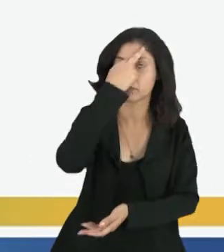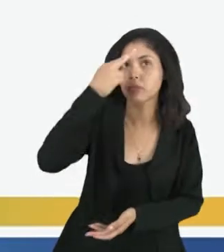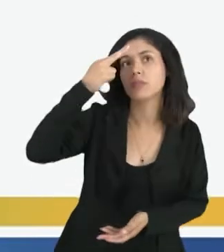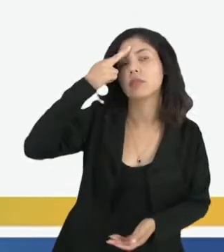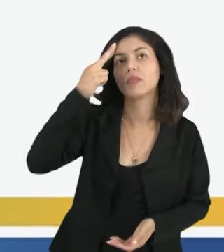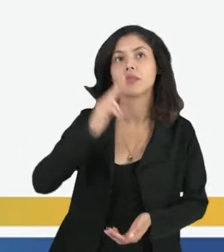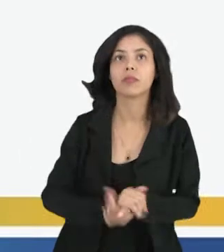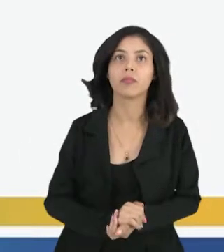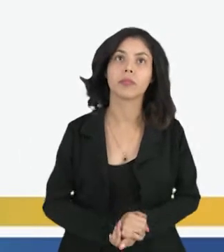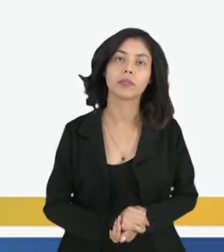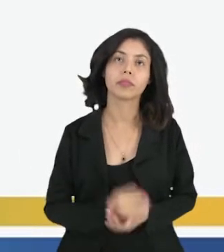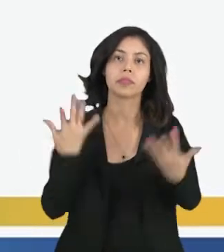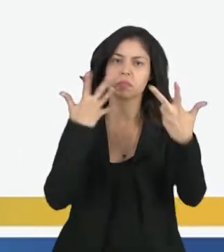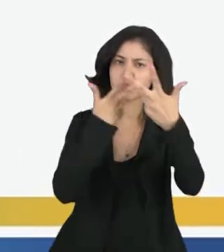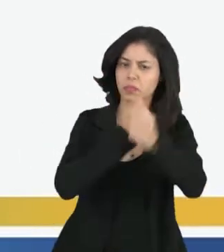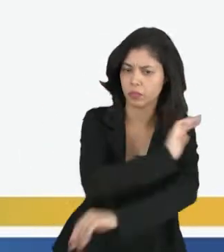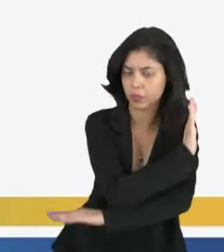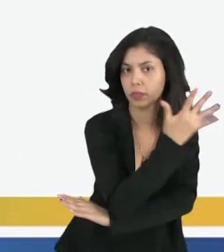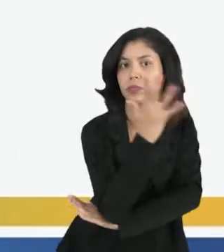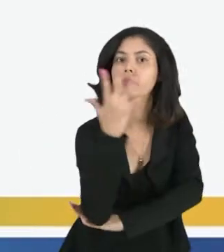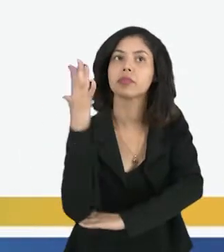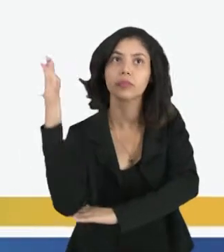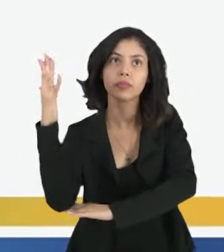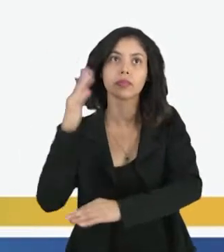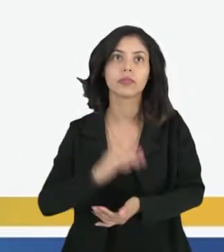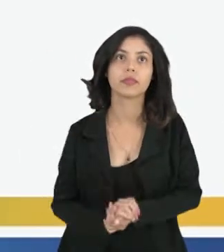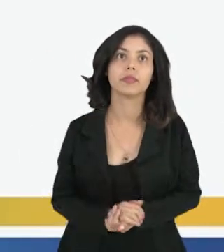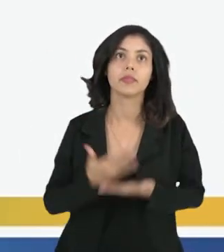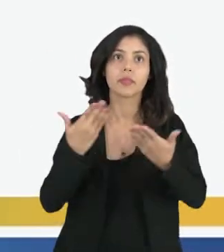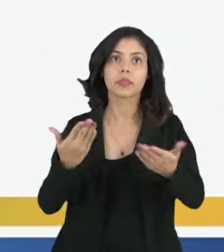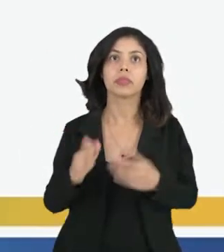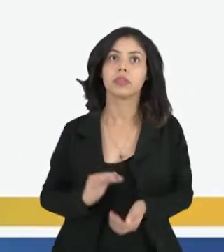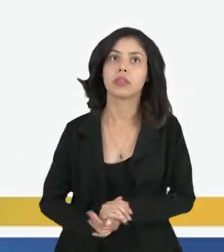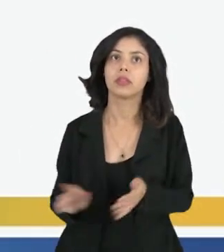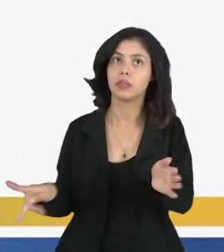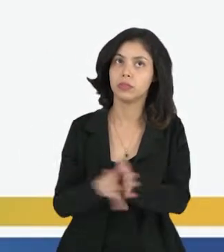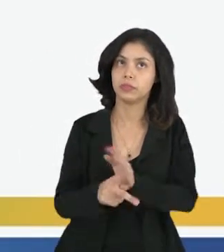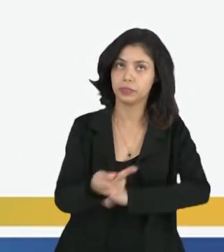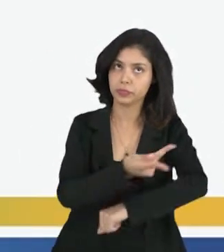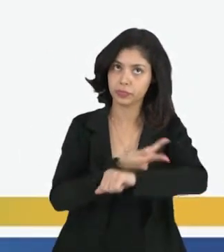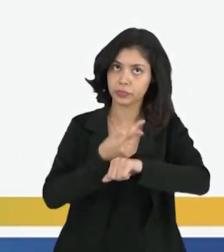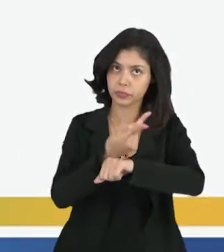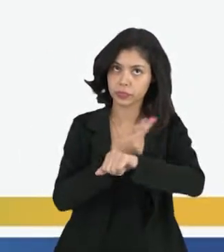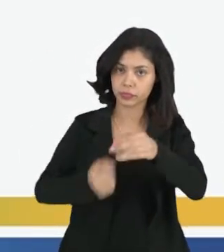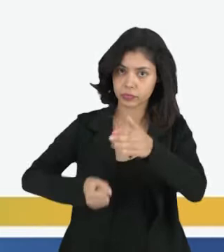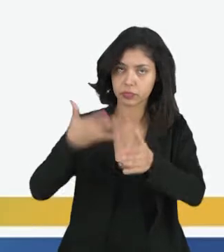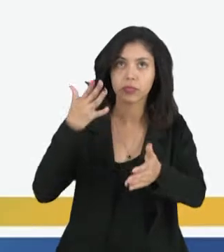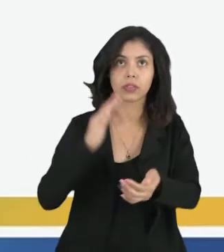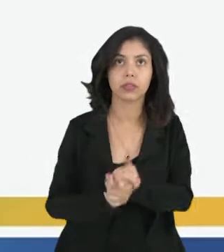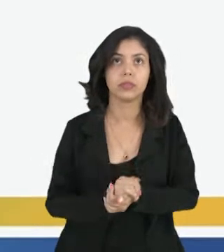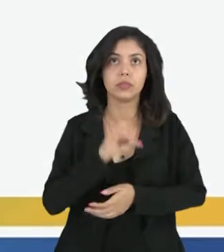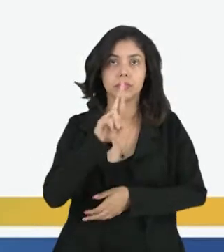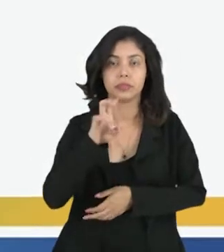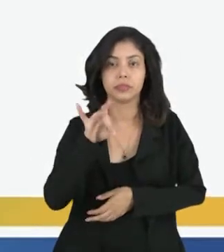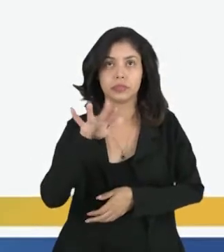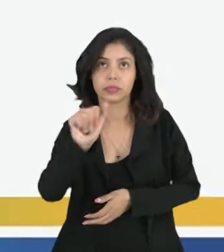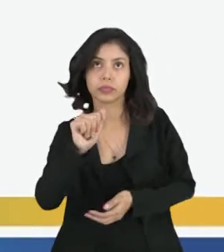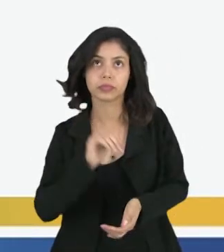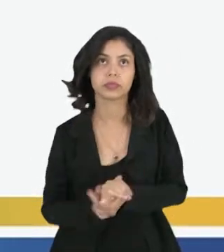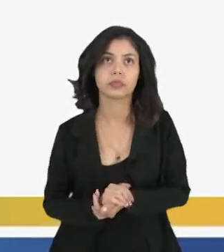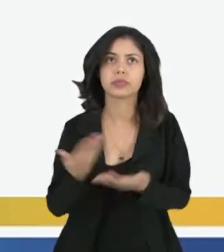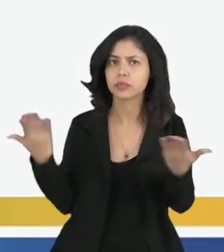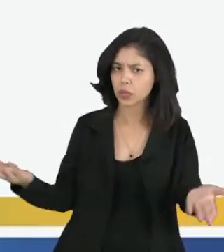cultura, história e belas paisagens, esse é um destino muito procurado por